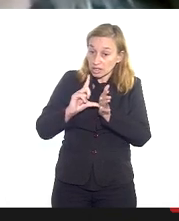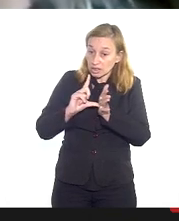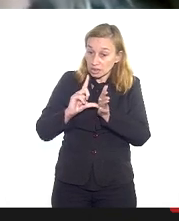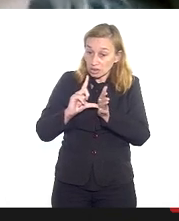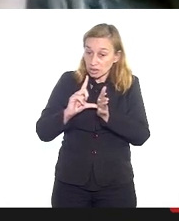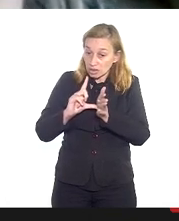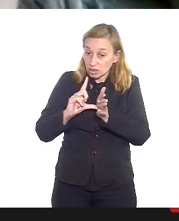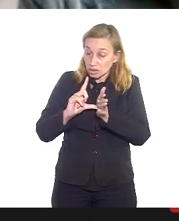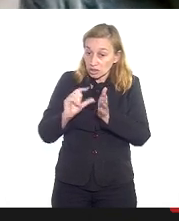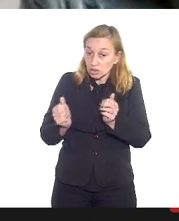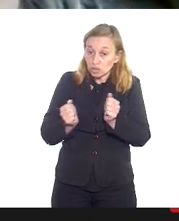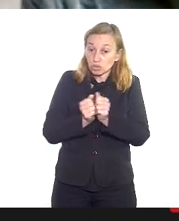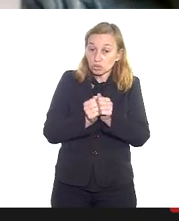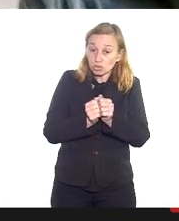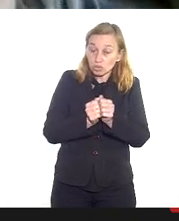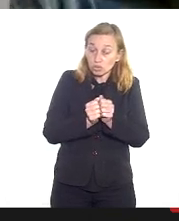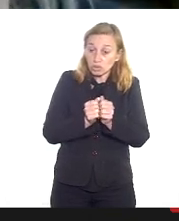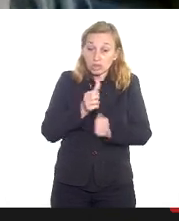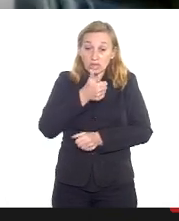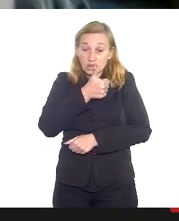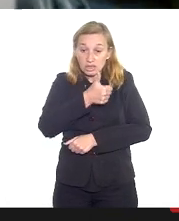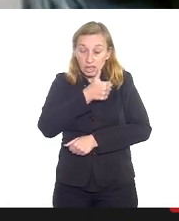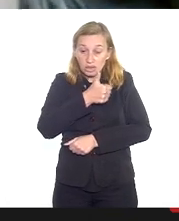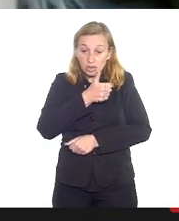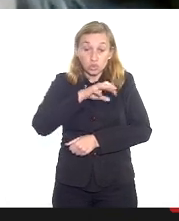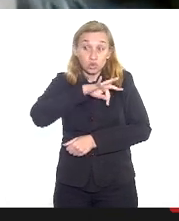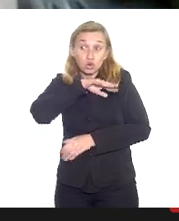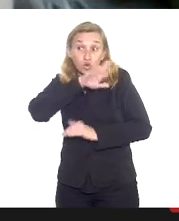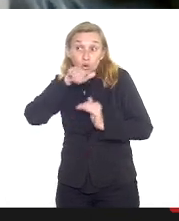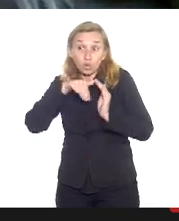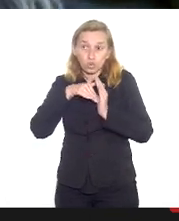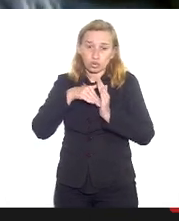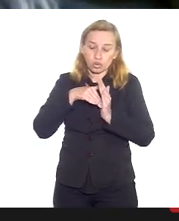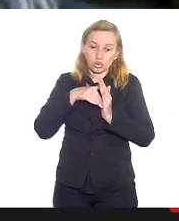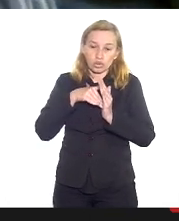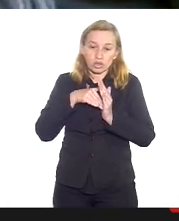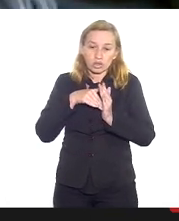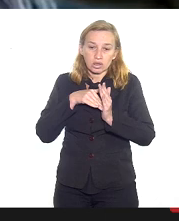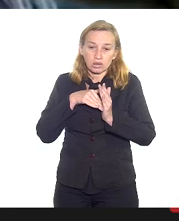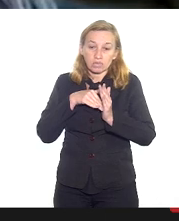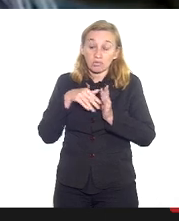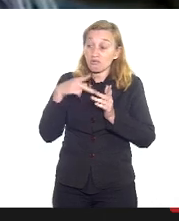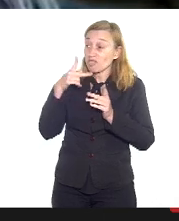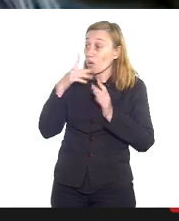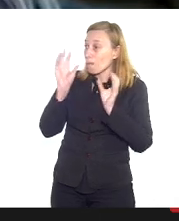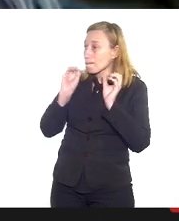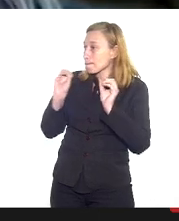anulados por dispositivo legal. Todos. Ninguém questionou.